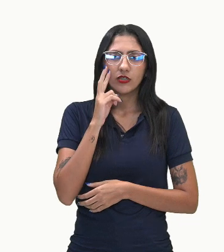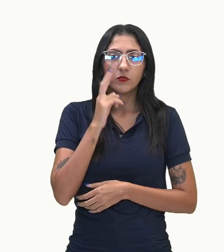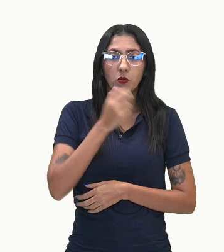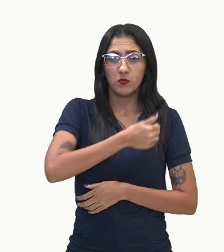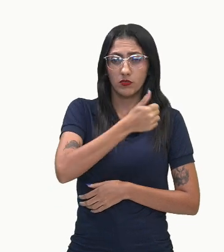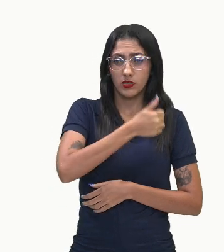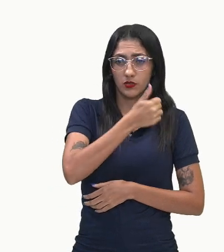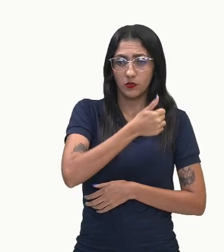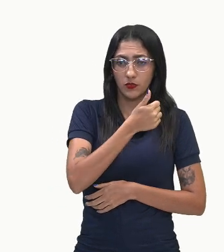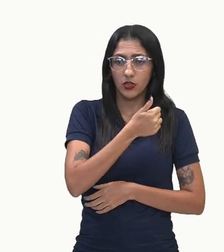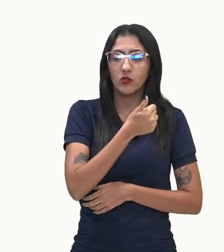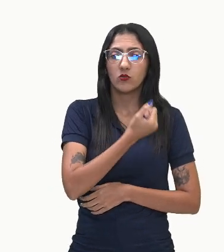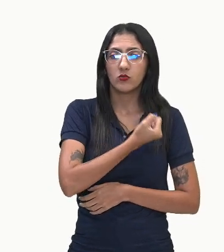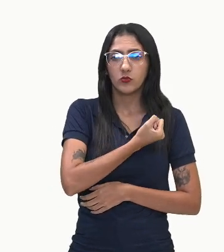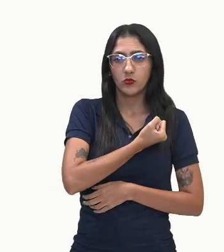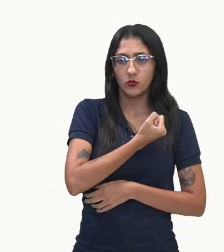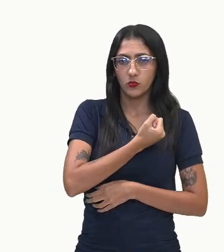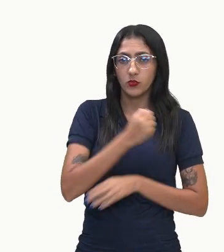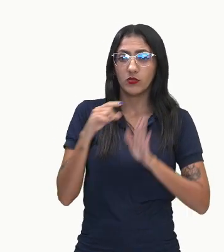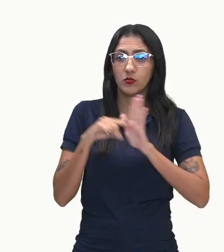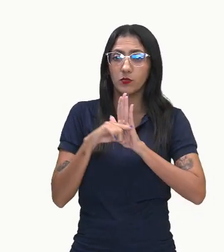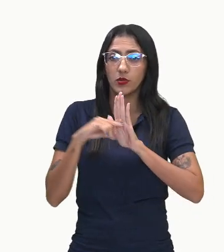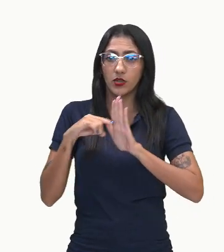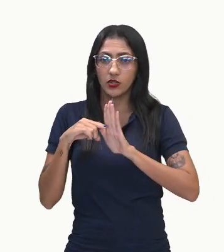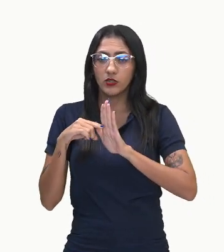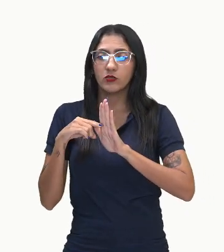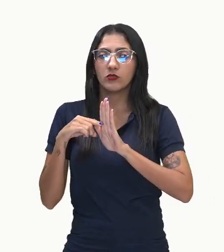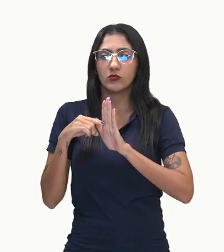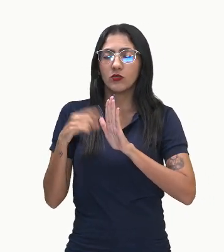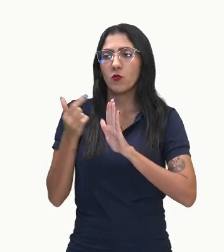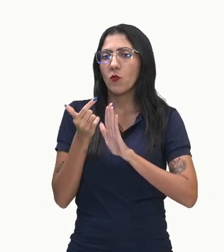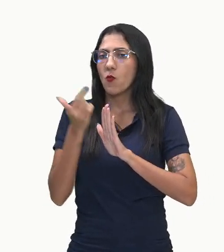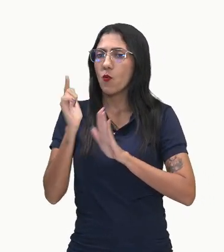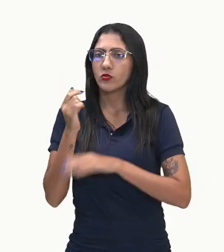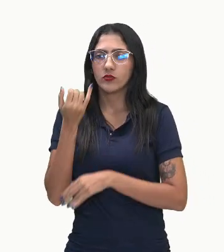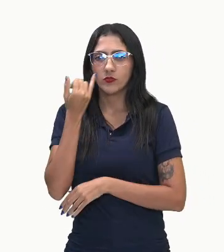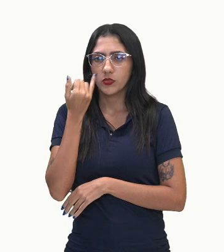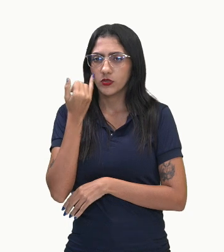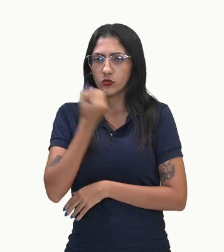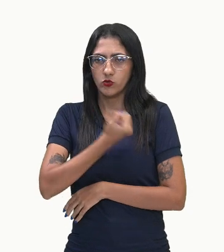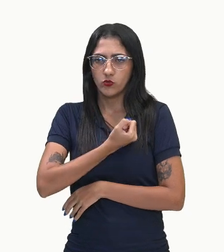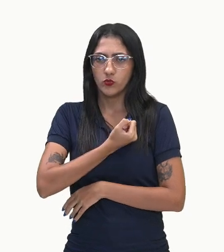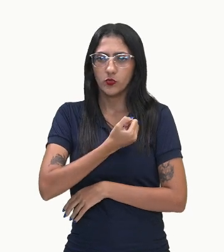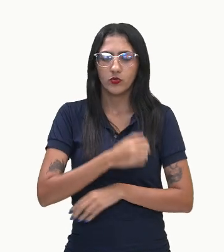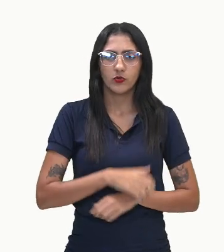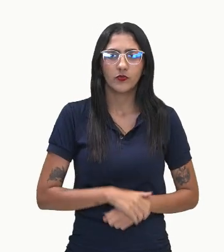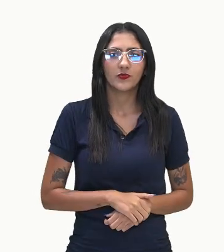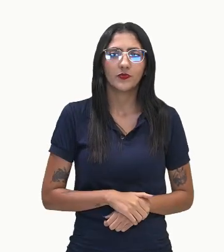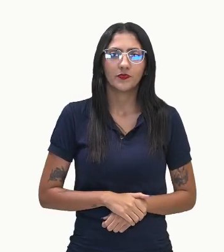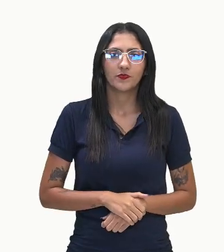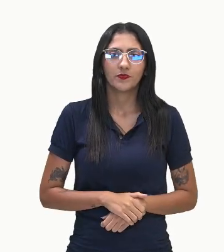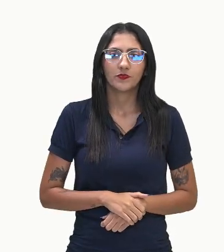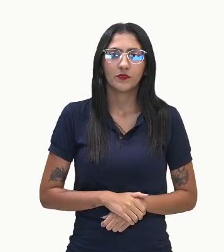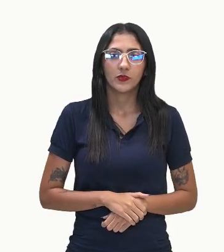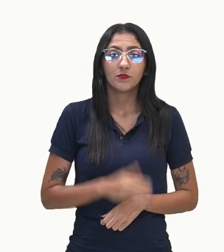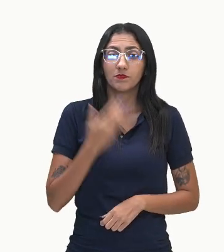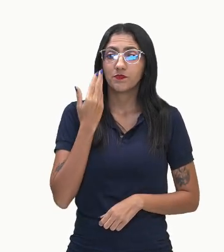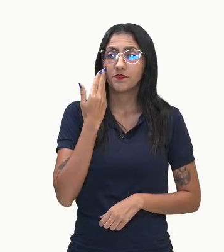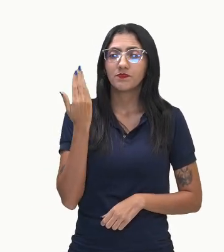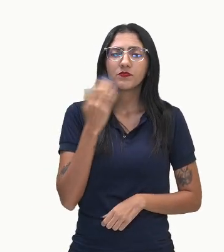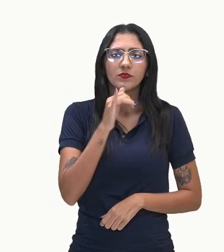menos o percentual, né? O valor percentual calculado. E para isso a gente tem um exemplo. Vamos ao